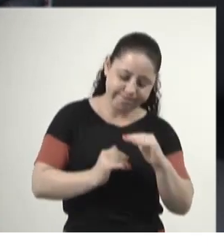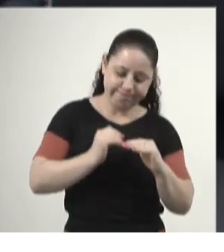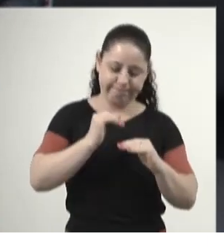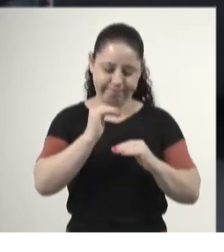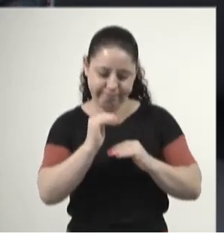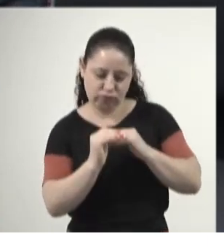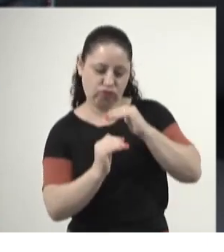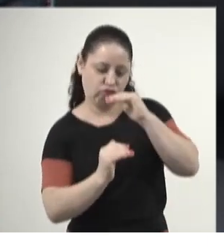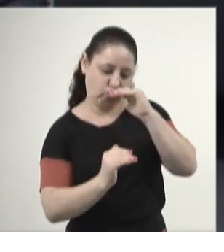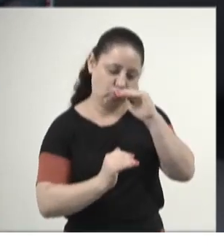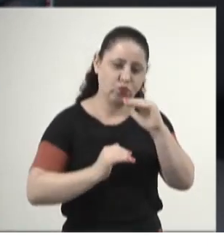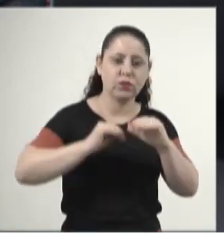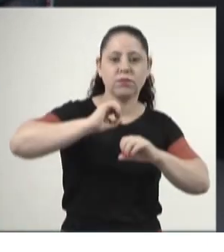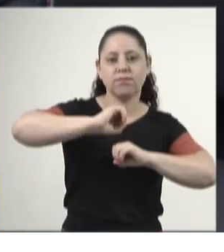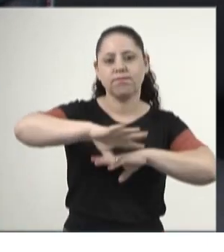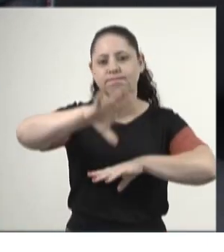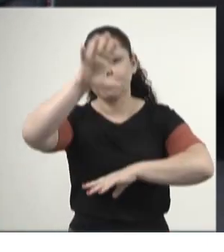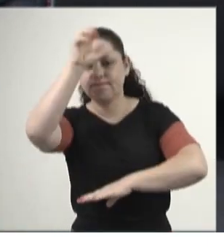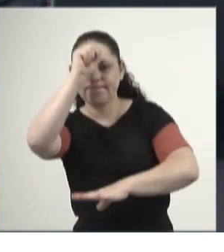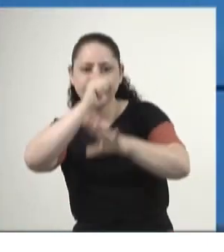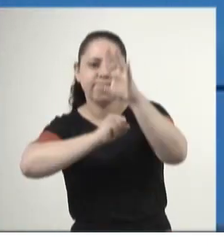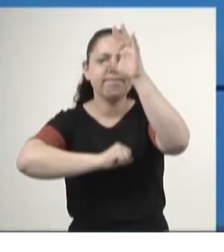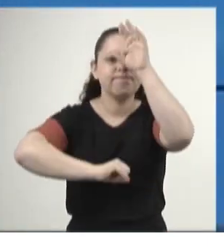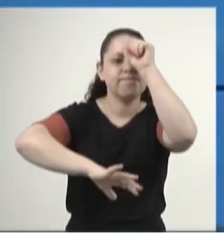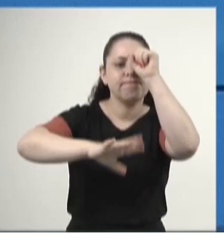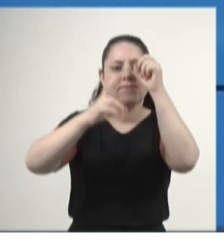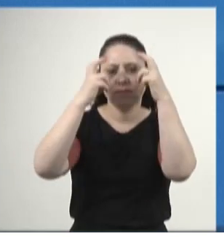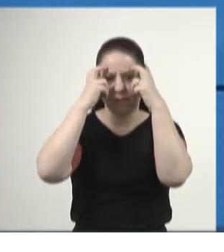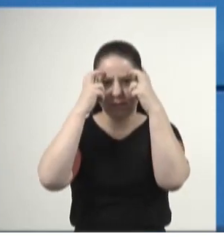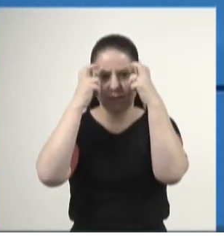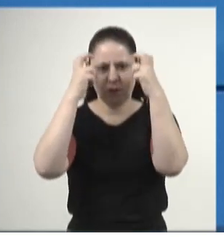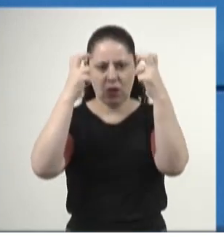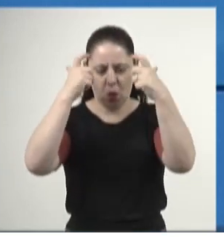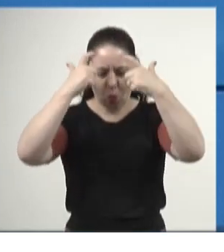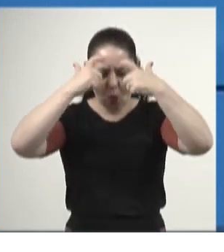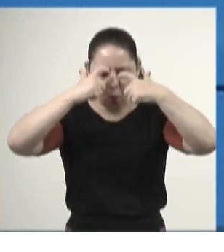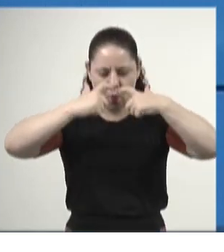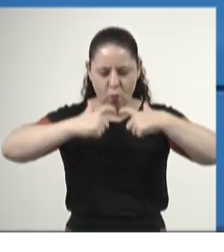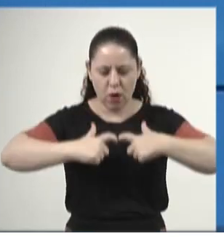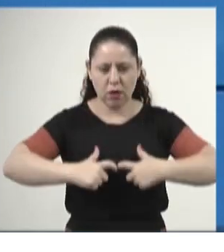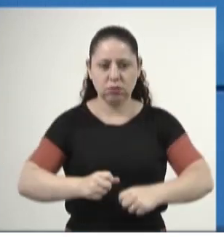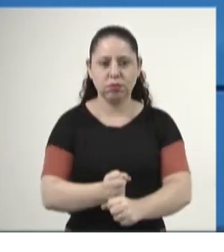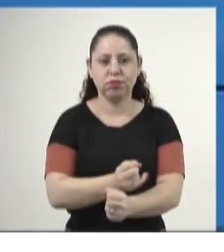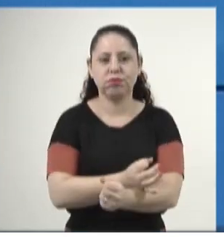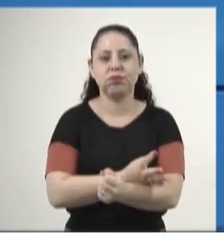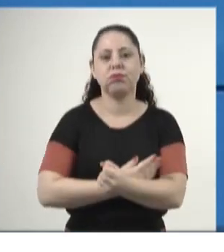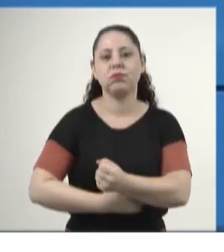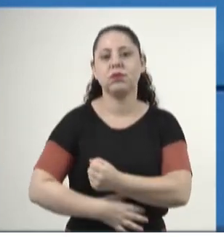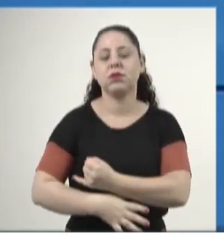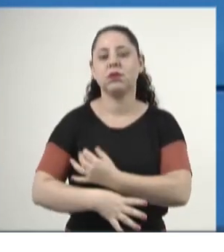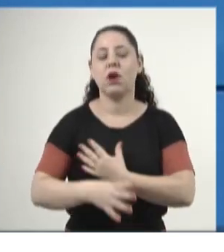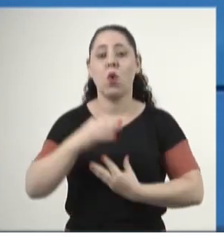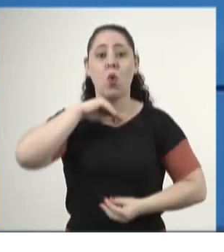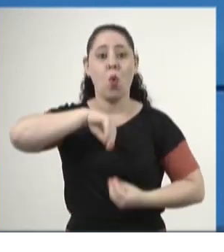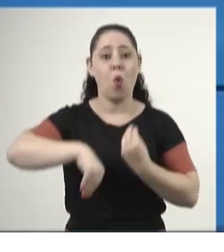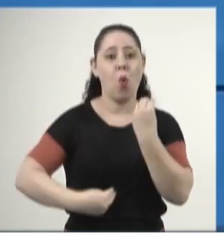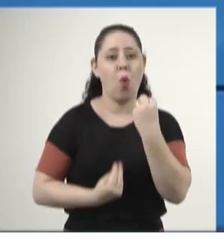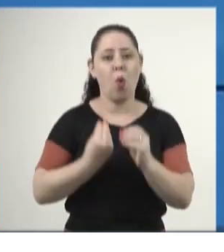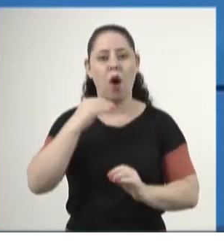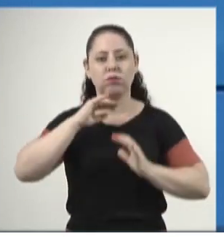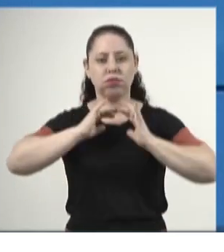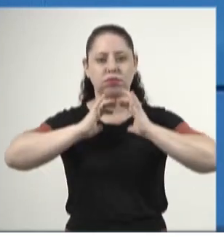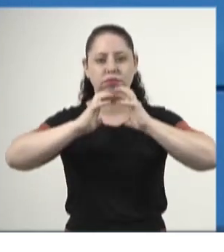educação, de desenvolvimento, um desenvolvimento intelectual, físico, emocional, energético,